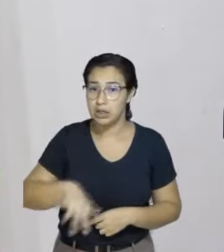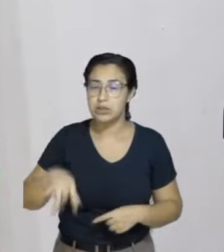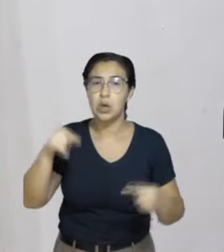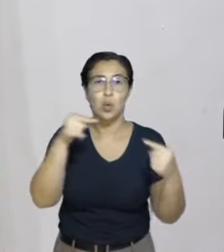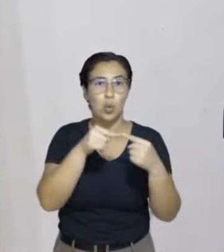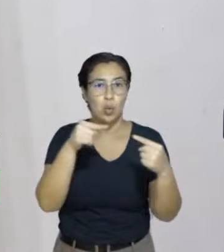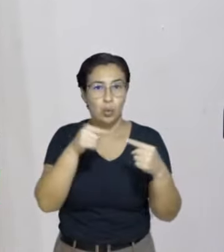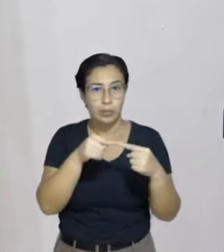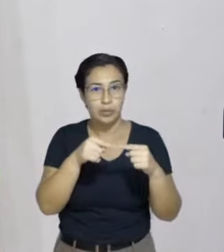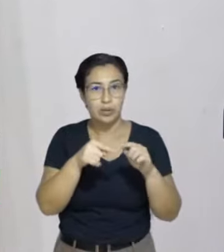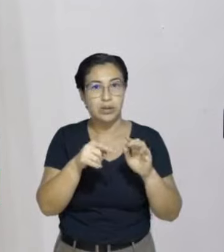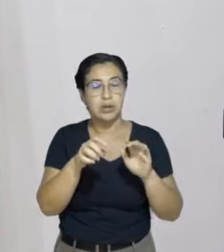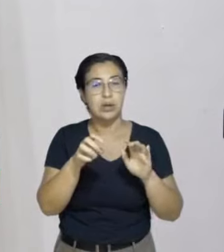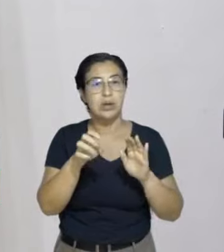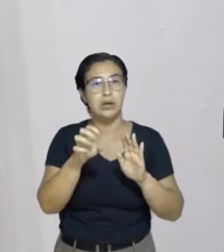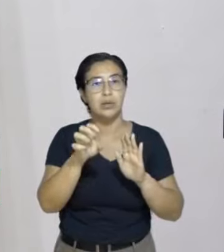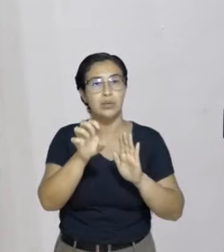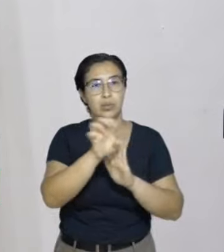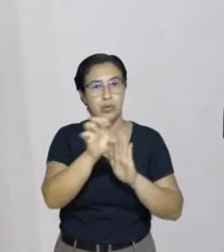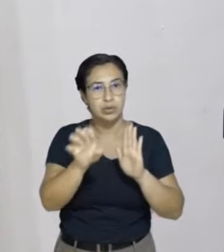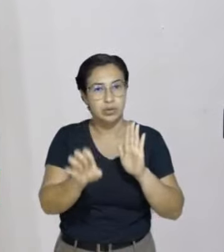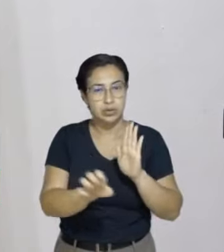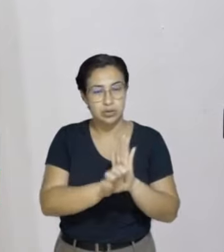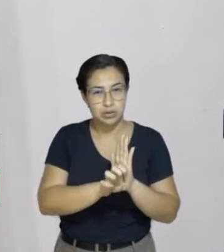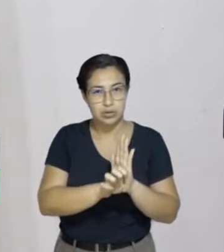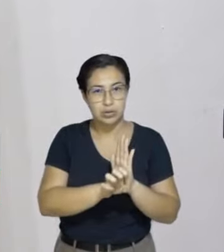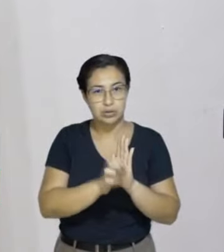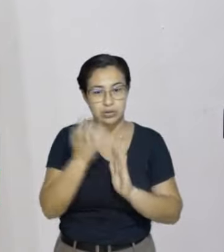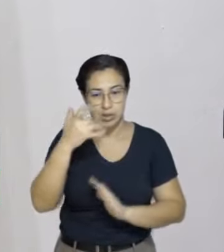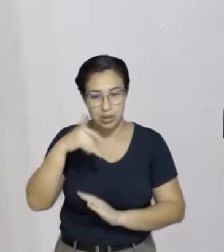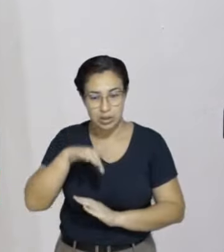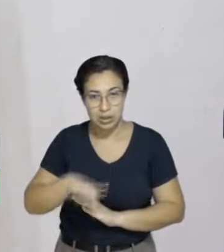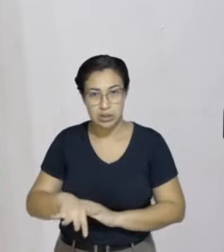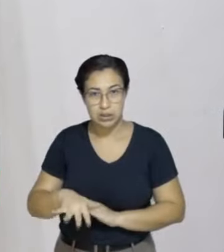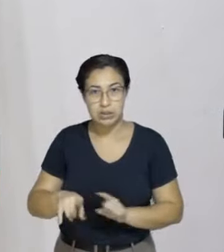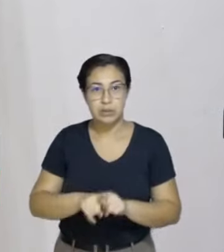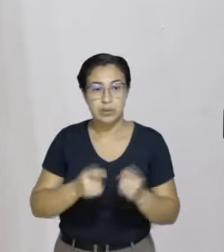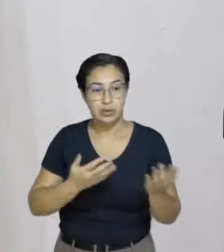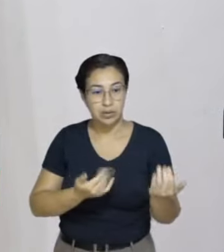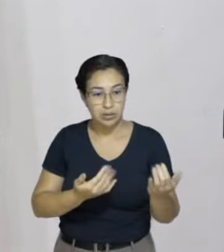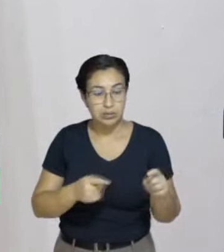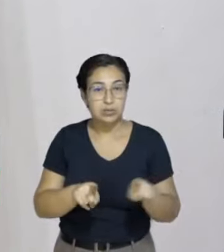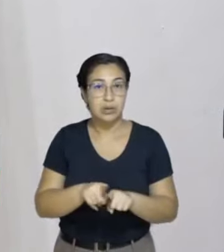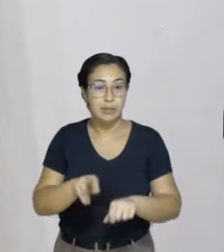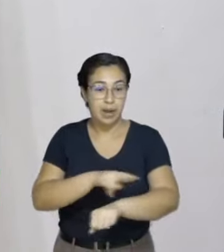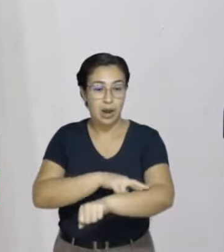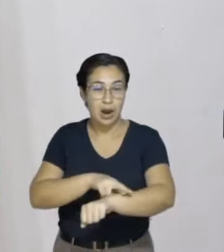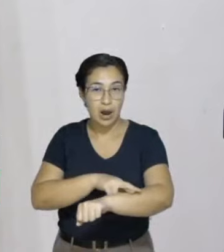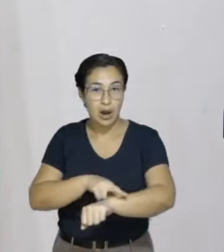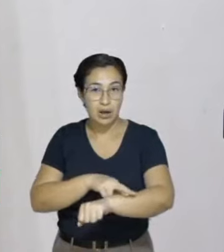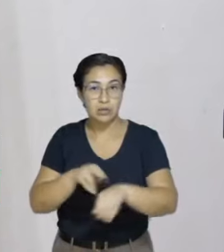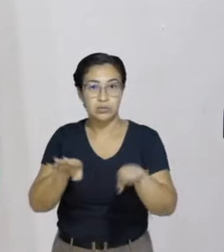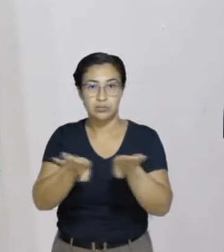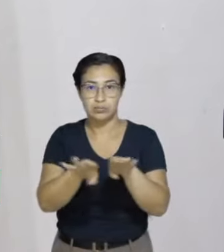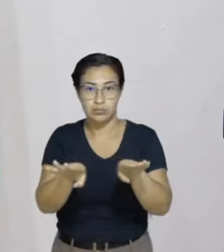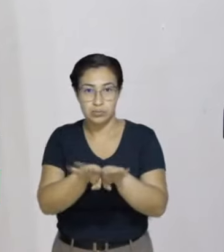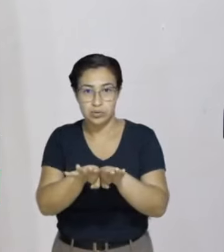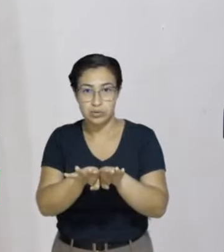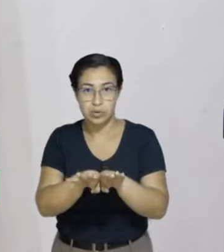no Estatuto da Criança e do Adolescente, no Estatuto da Igualdade Racial, no Estatuto da